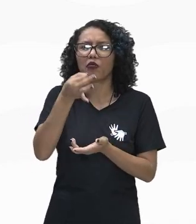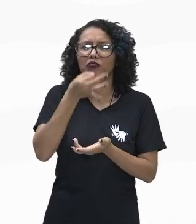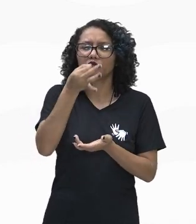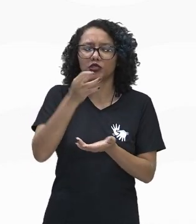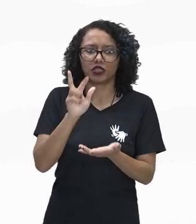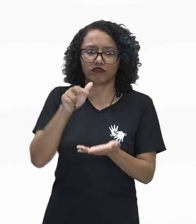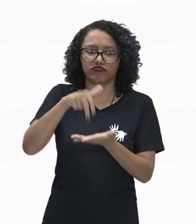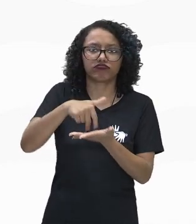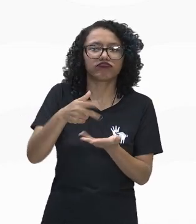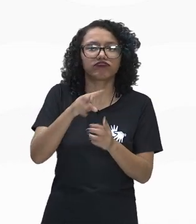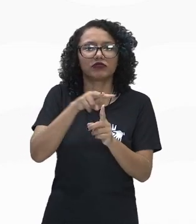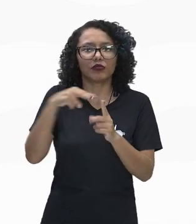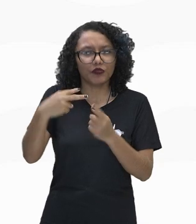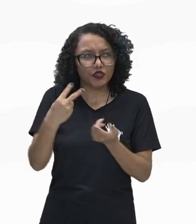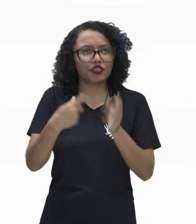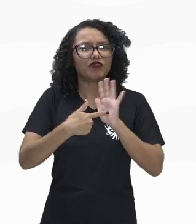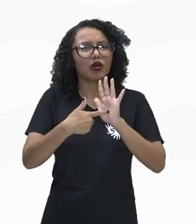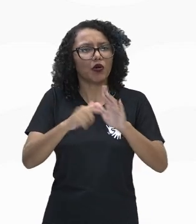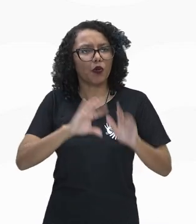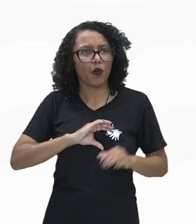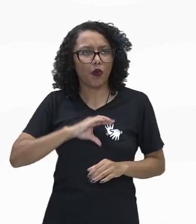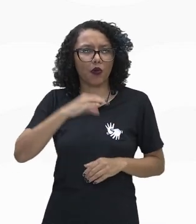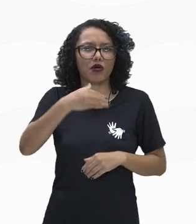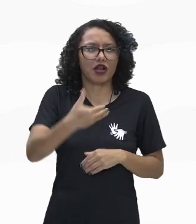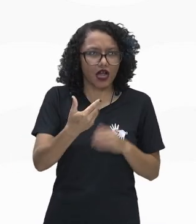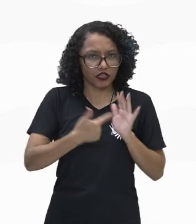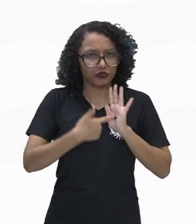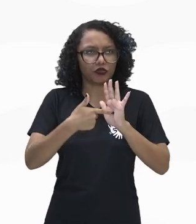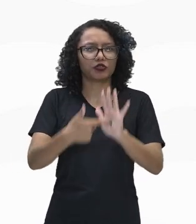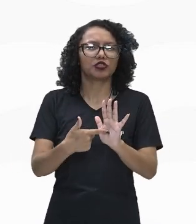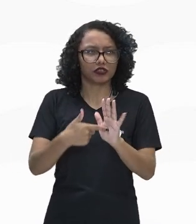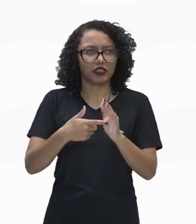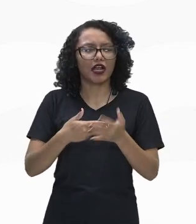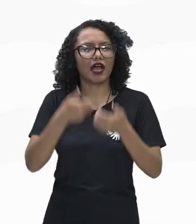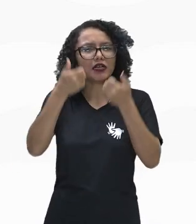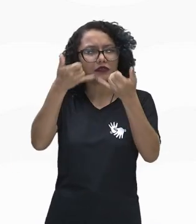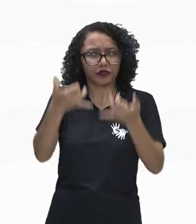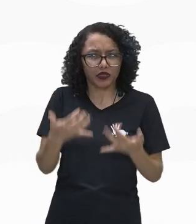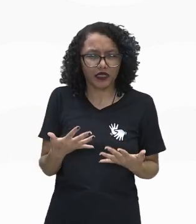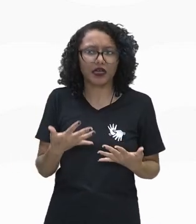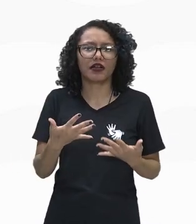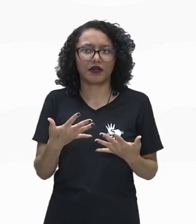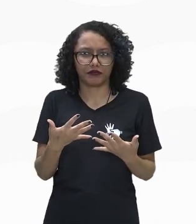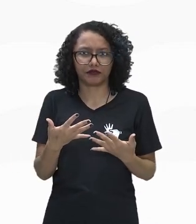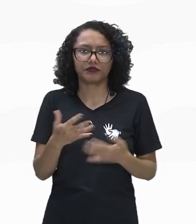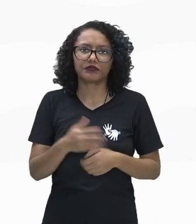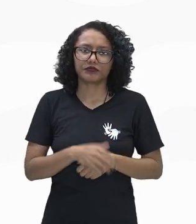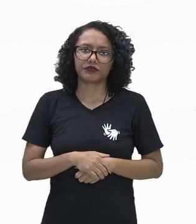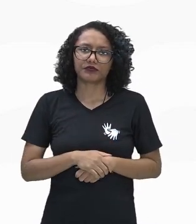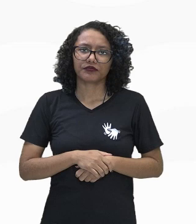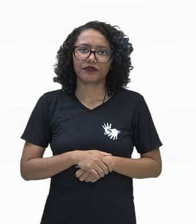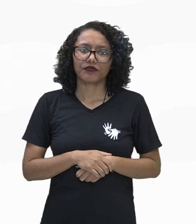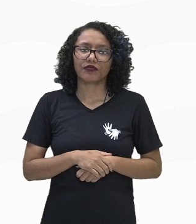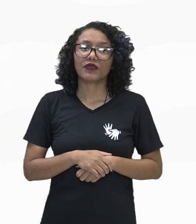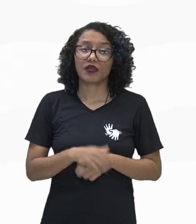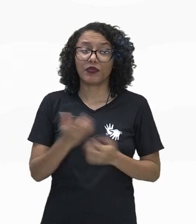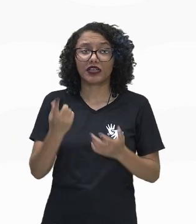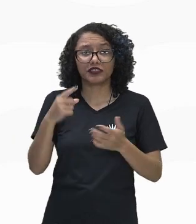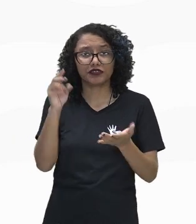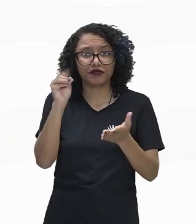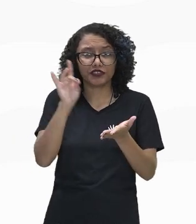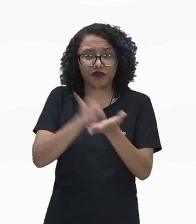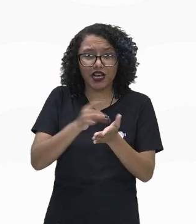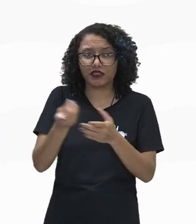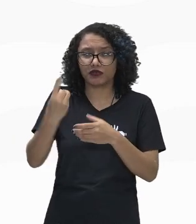vai contribuir para que vocês se coloquem ali na sociedade como protagonistas